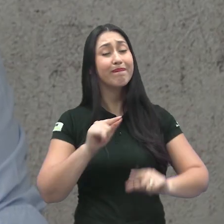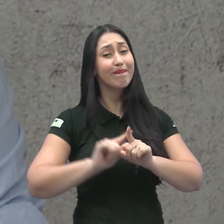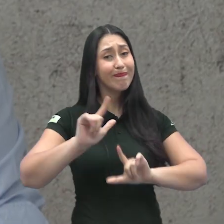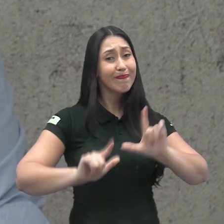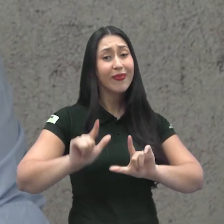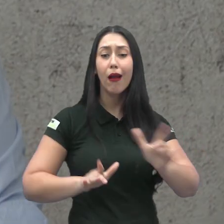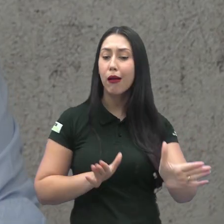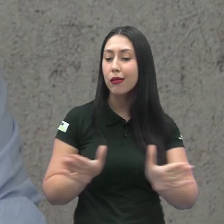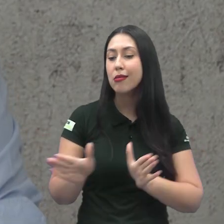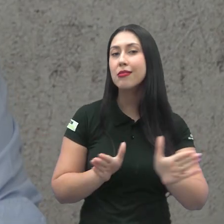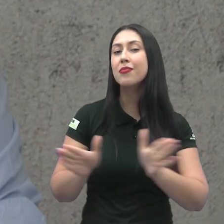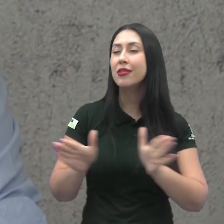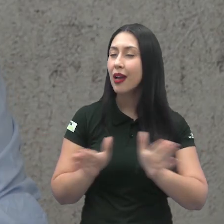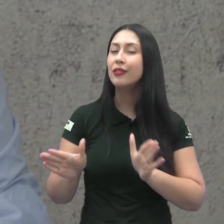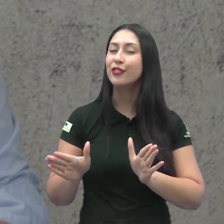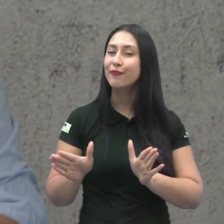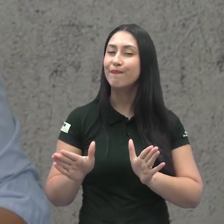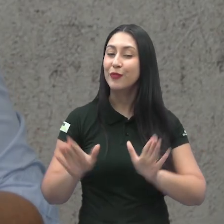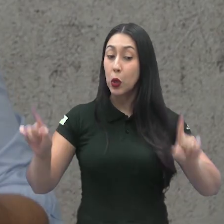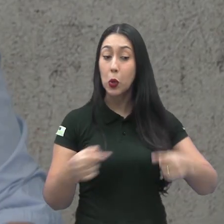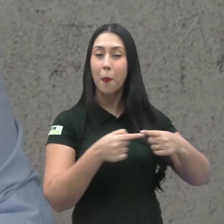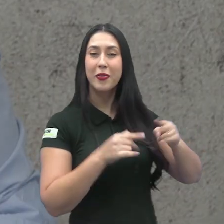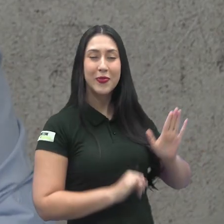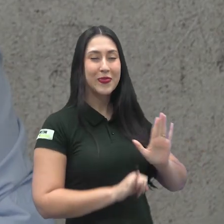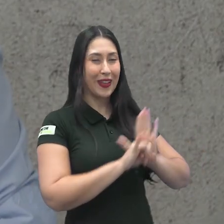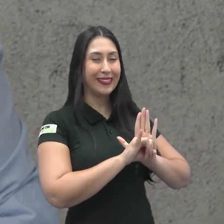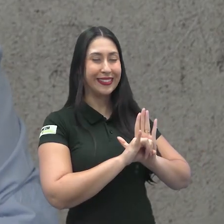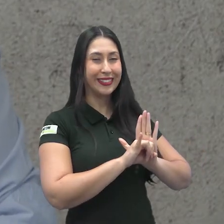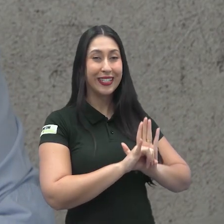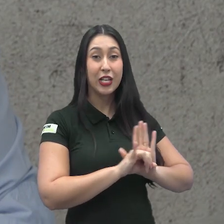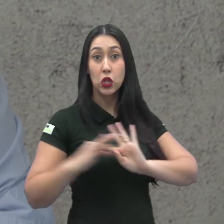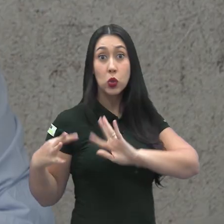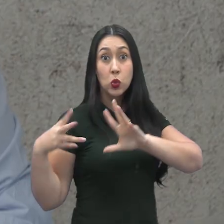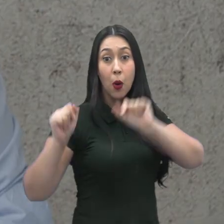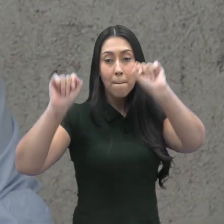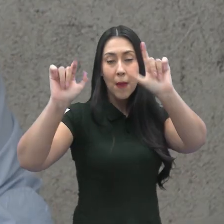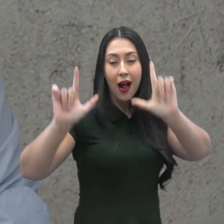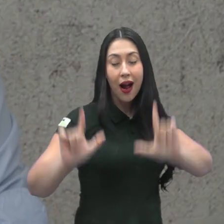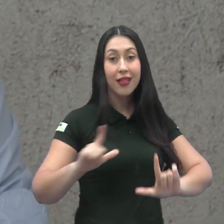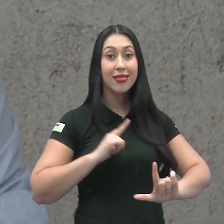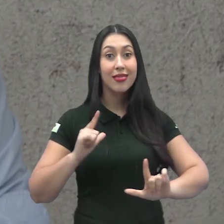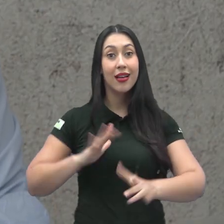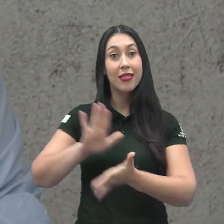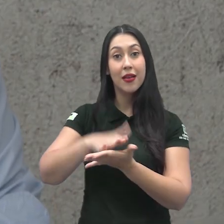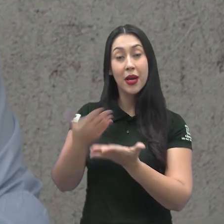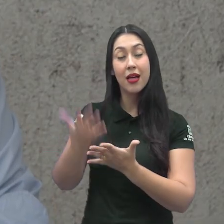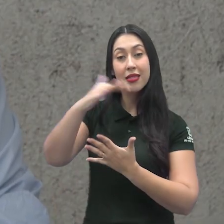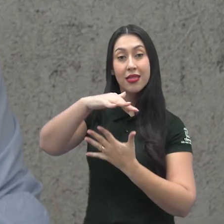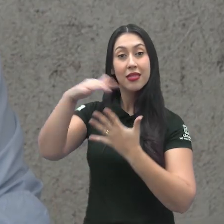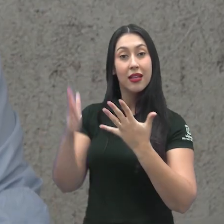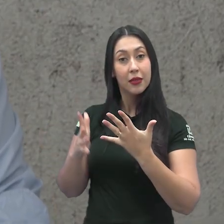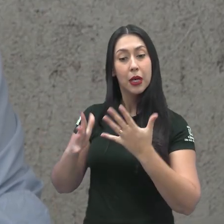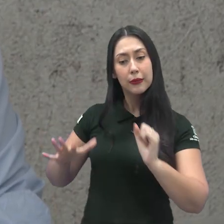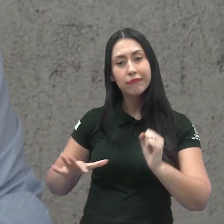Câmara, a acessibilidade faz parte da nossa identidade. Todos os programas contam com interpretação em